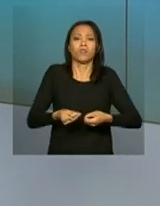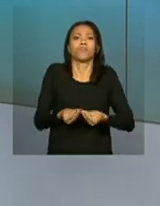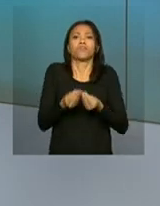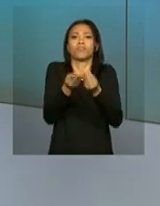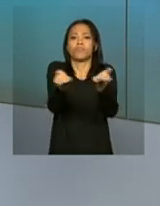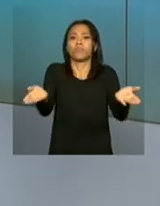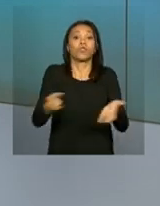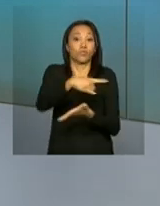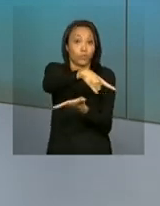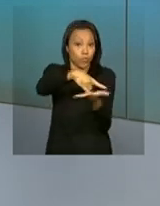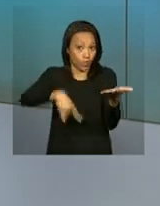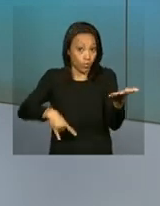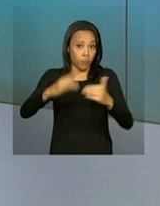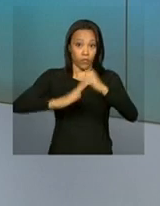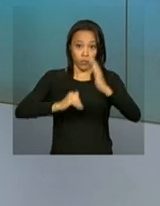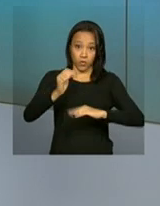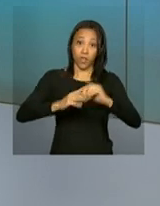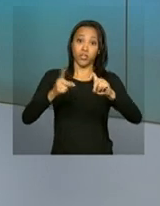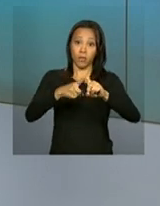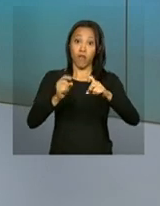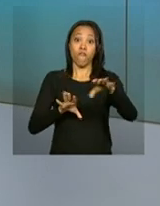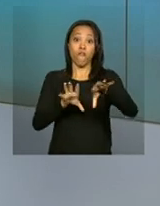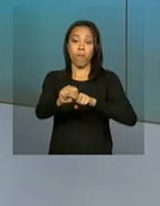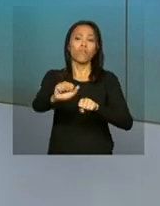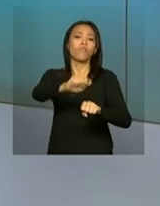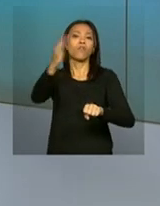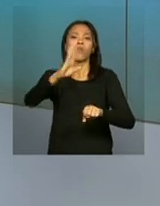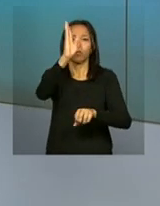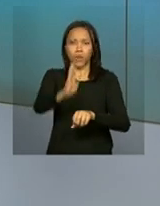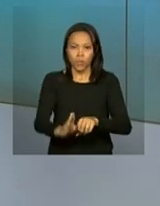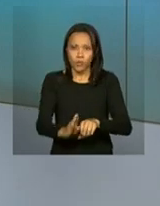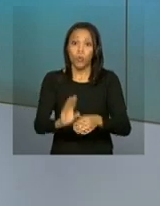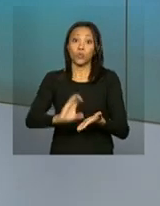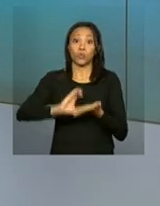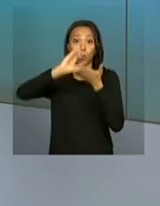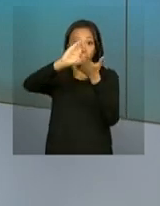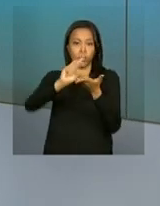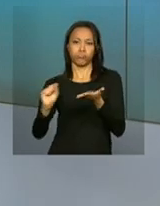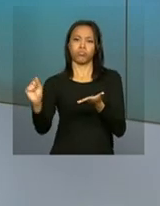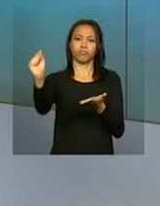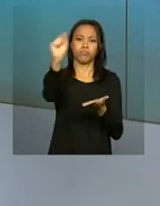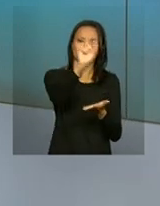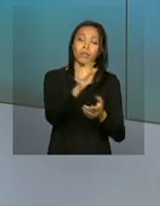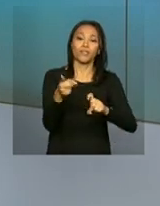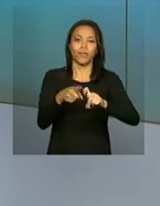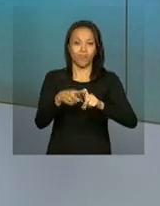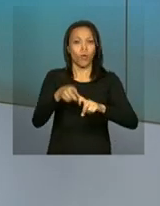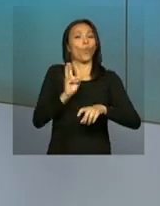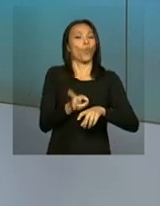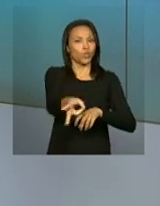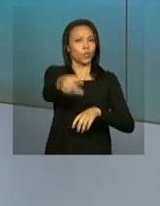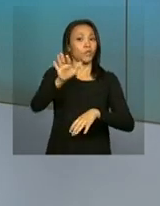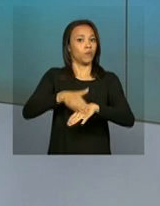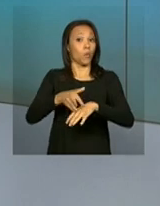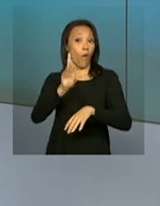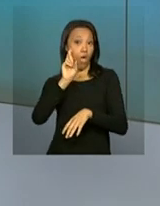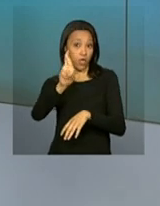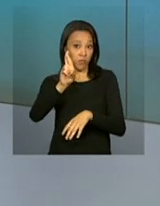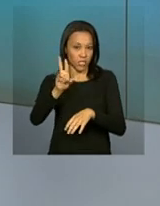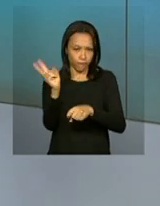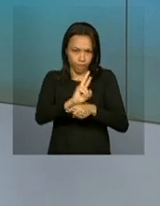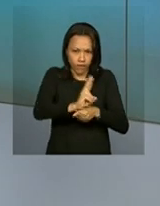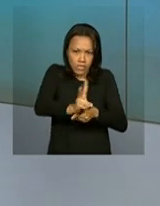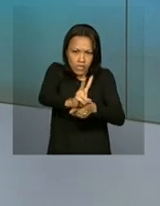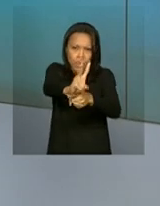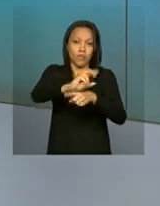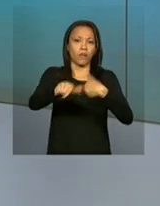registro profissional de médicos formados no exterior. Os conselhos regionais de medicina permanecem com a responsabilidade de fiscalizar